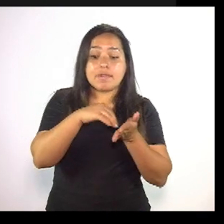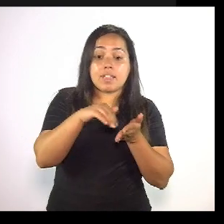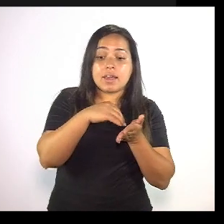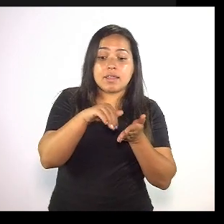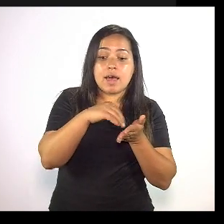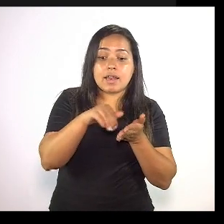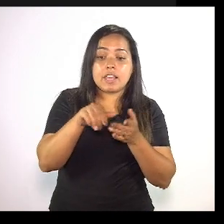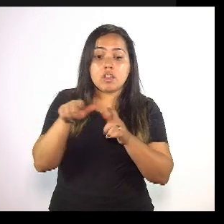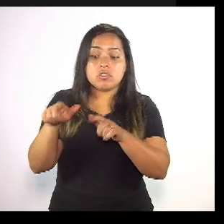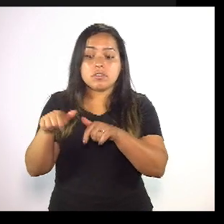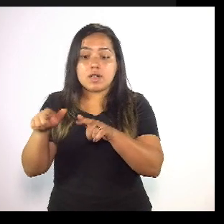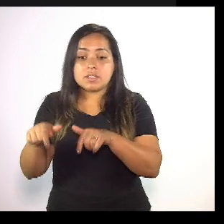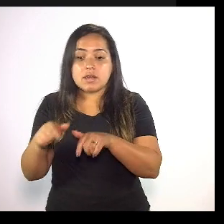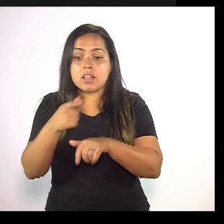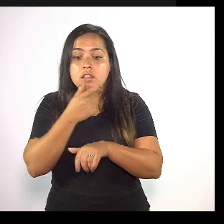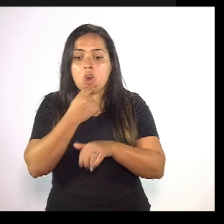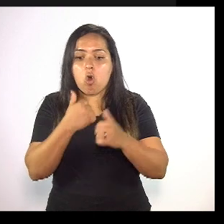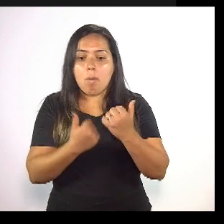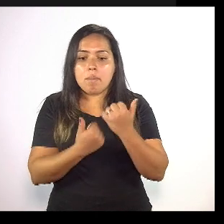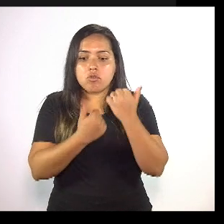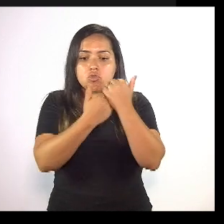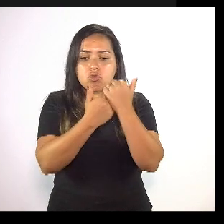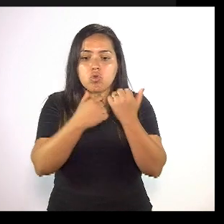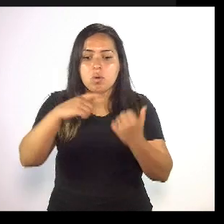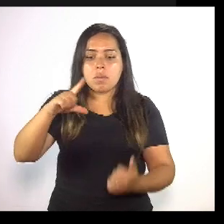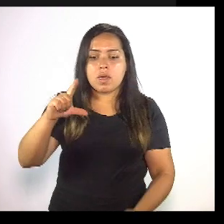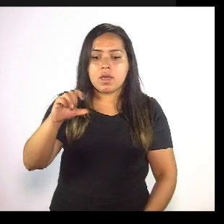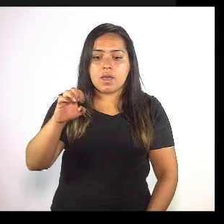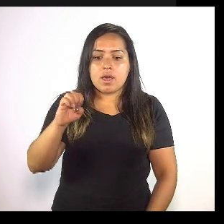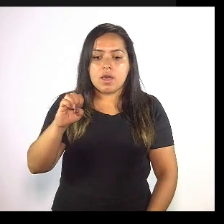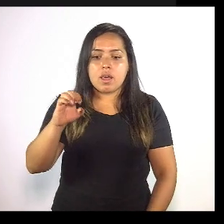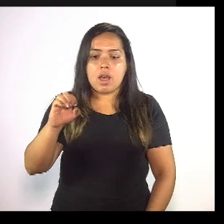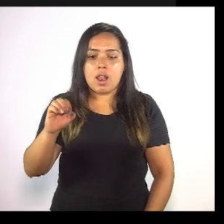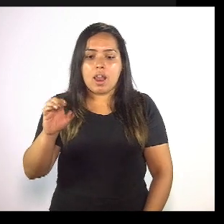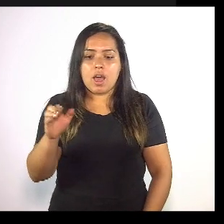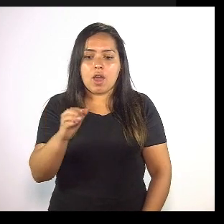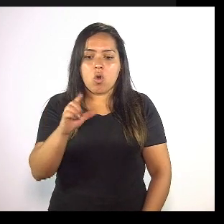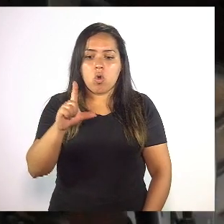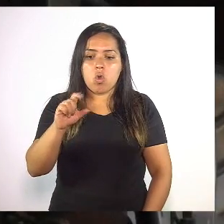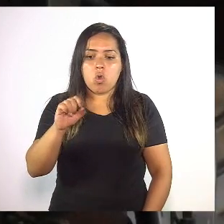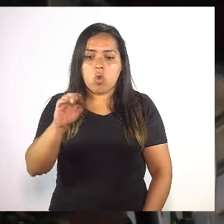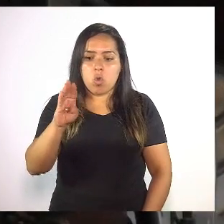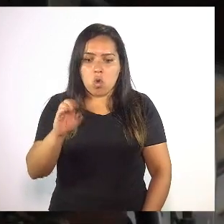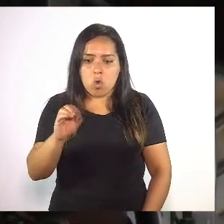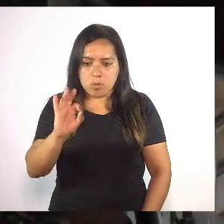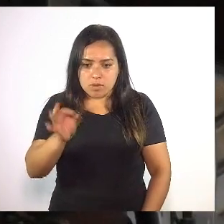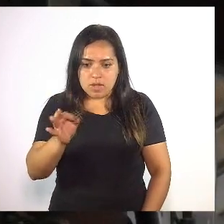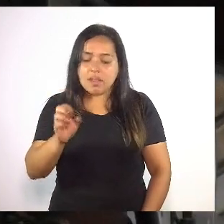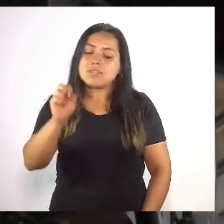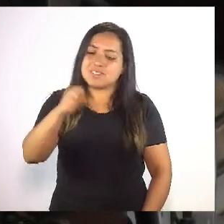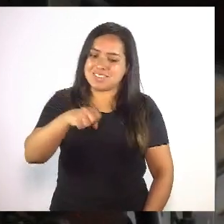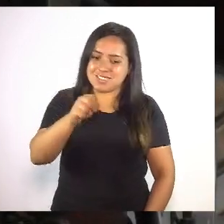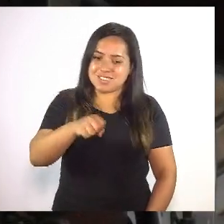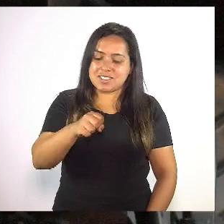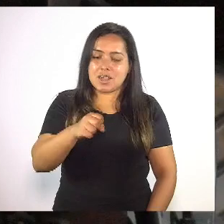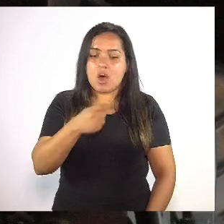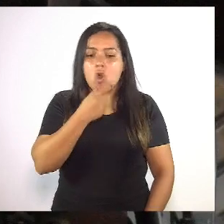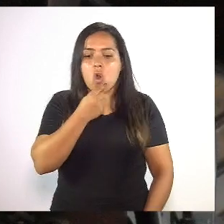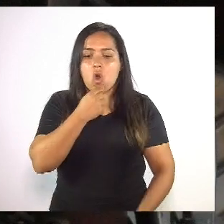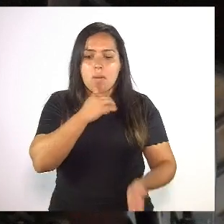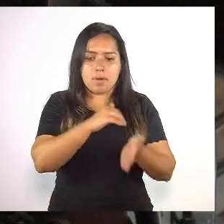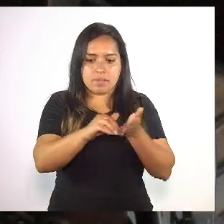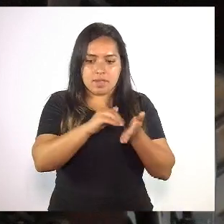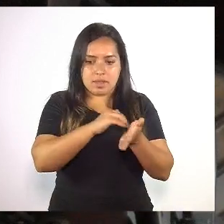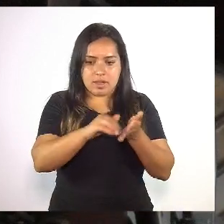Isso? Então, isso, boa tarde. Então, eu passo a palavra para o senhor subsecretário